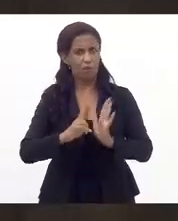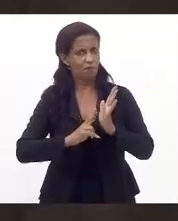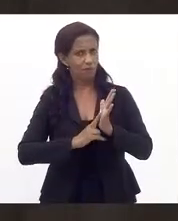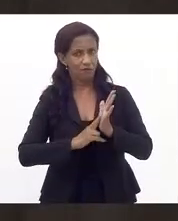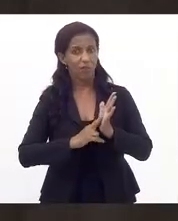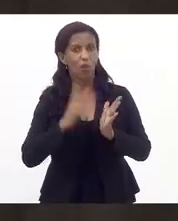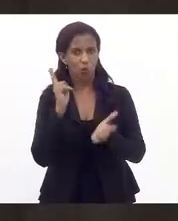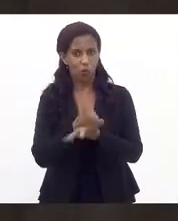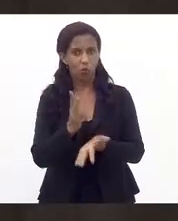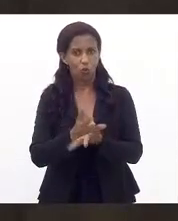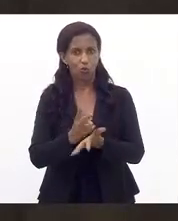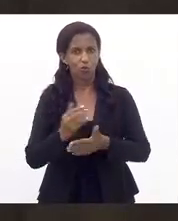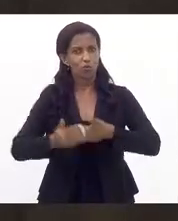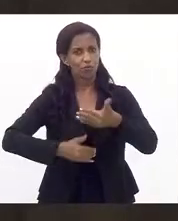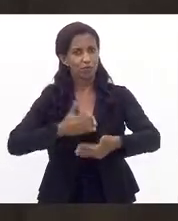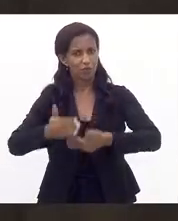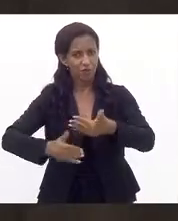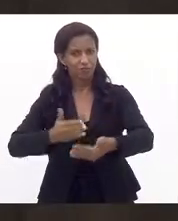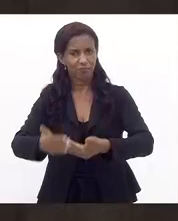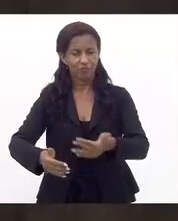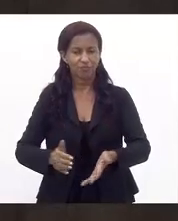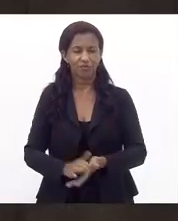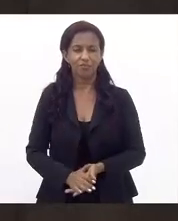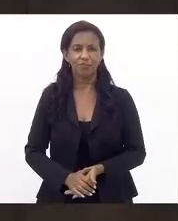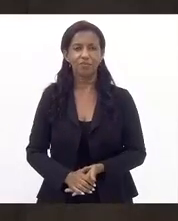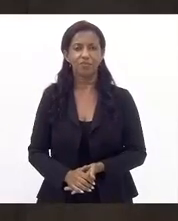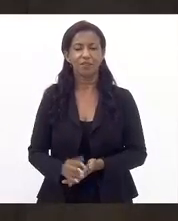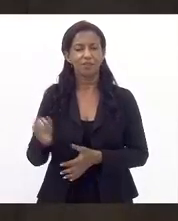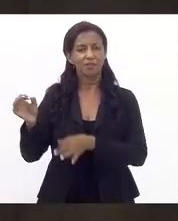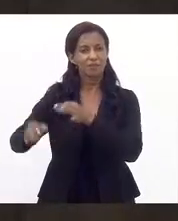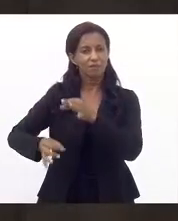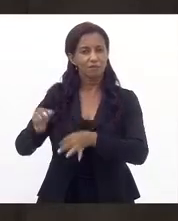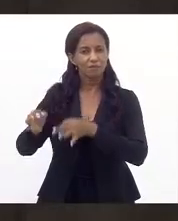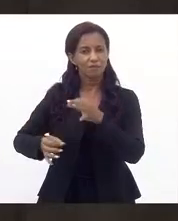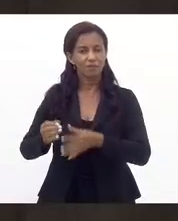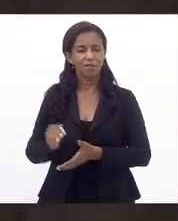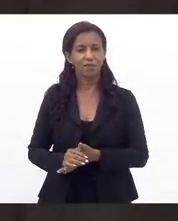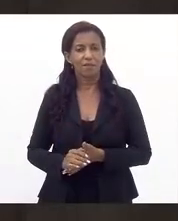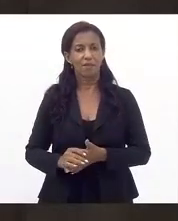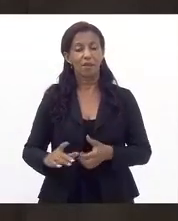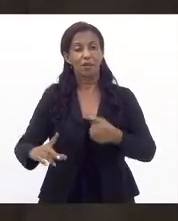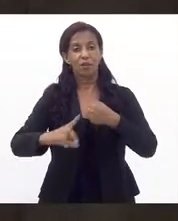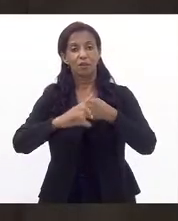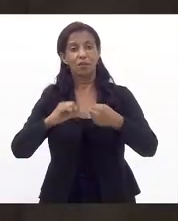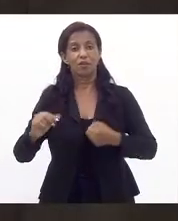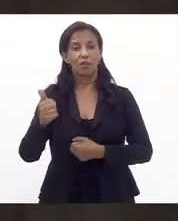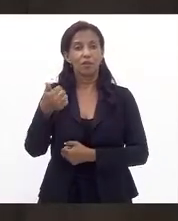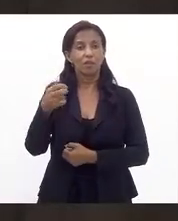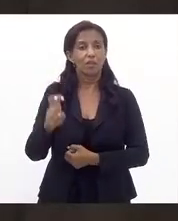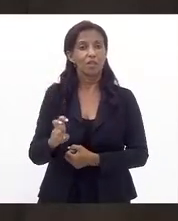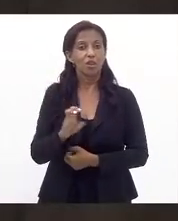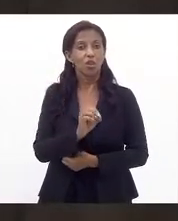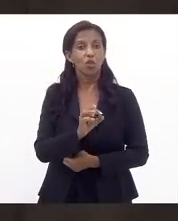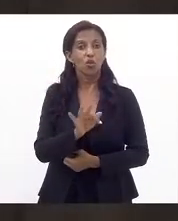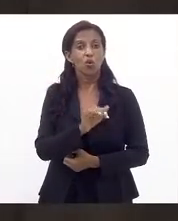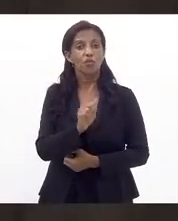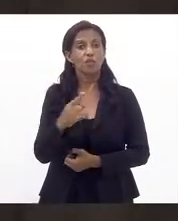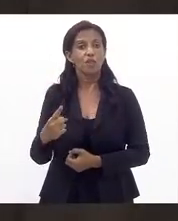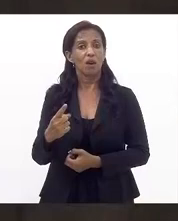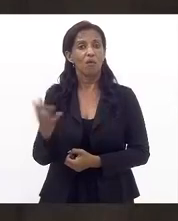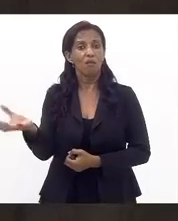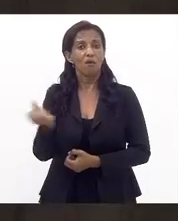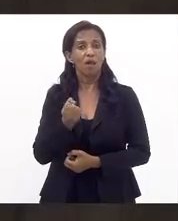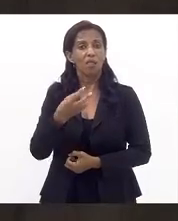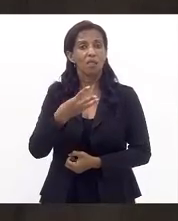está em pleno vigor é a lei de carreira dos serventuários do Judiciário Fluminense desde o artigo 15 que os Oficiais de Justiça farão jus a uma